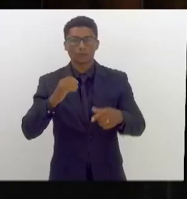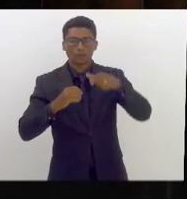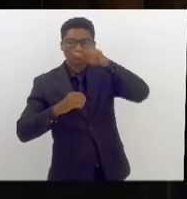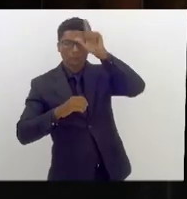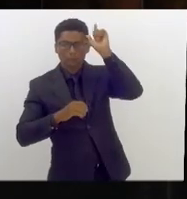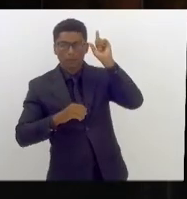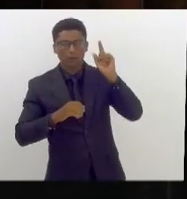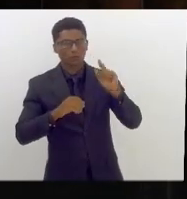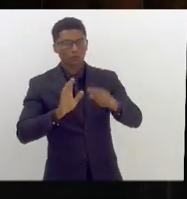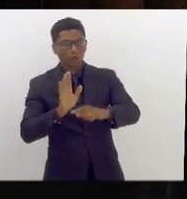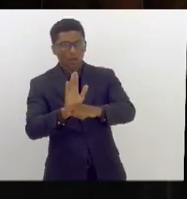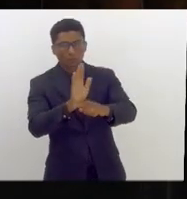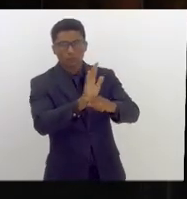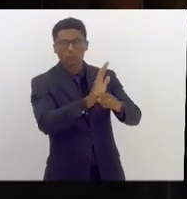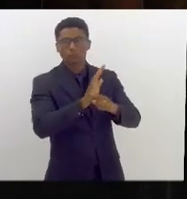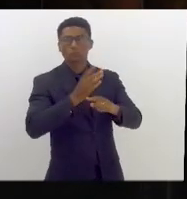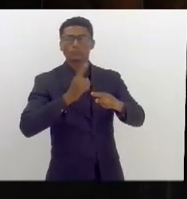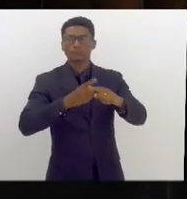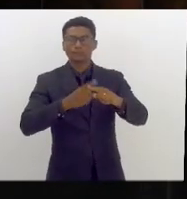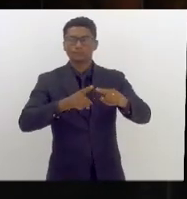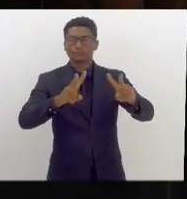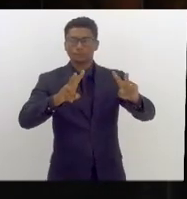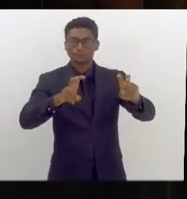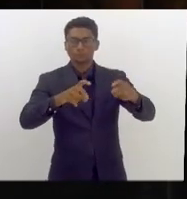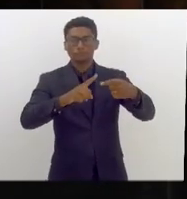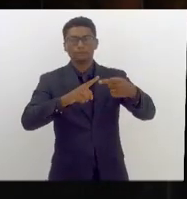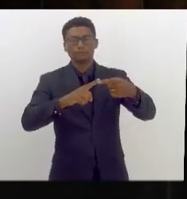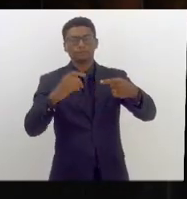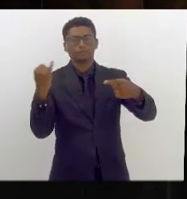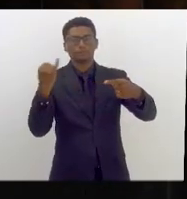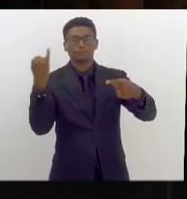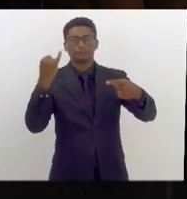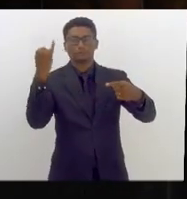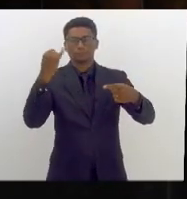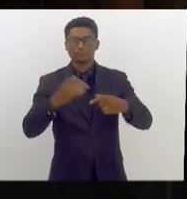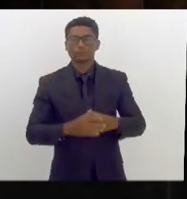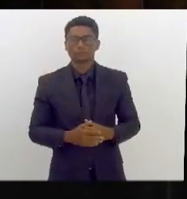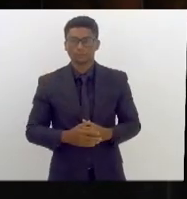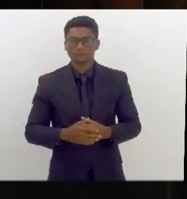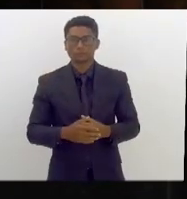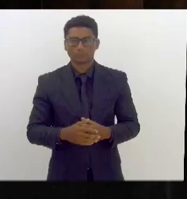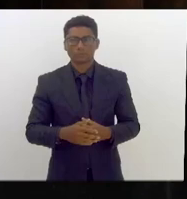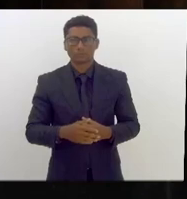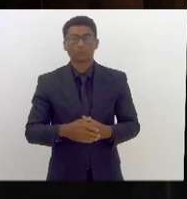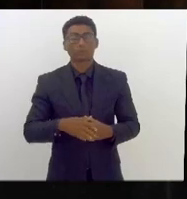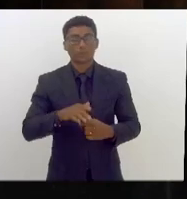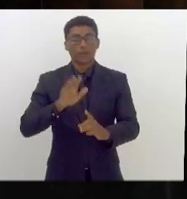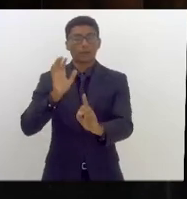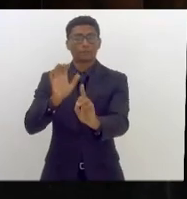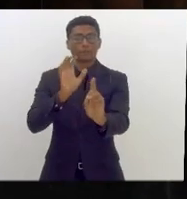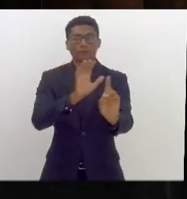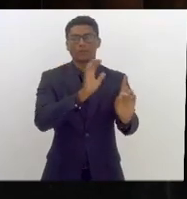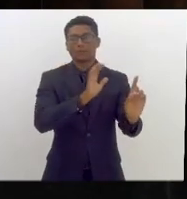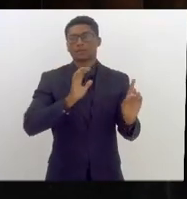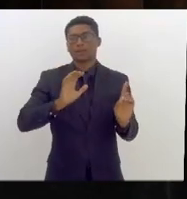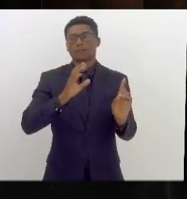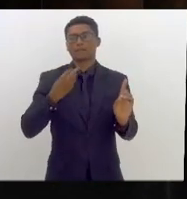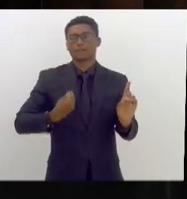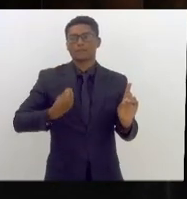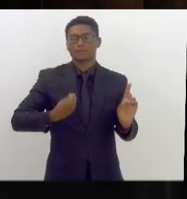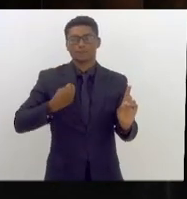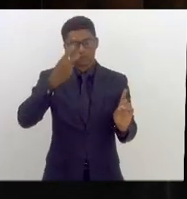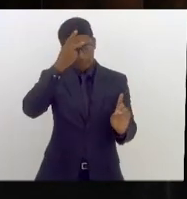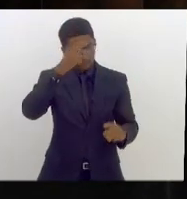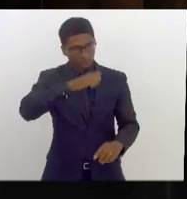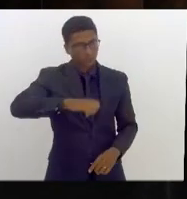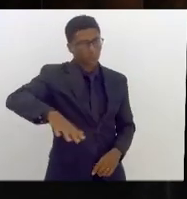Paulo, porque o tema é fundamental, o tema mexe diretamente com a vida e a dignidade dos trabalhadores